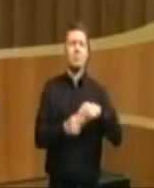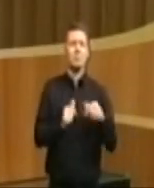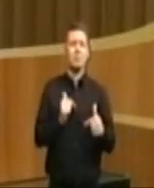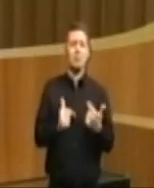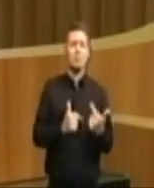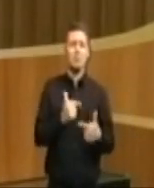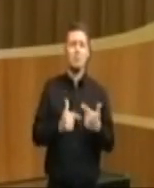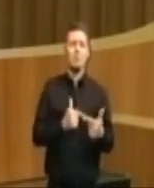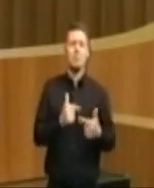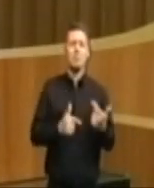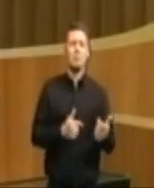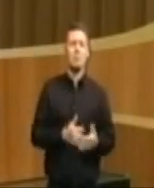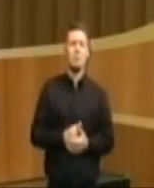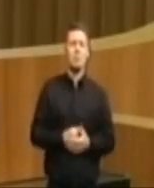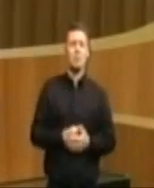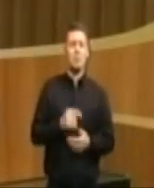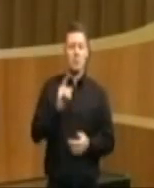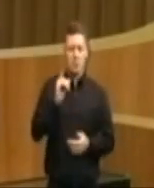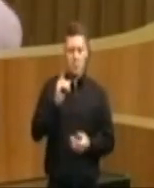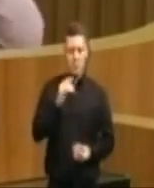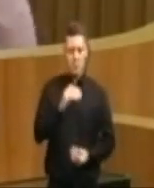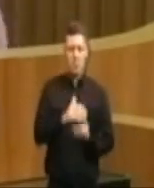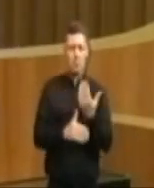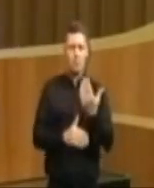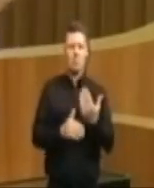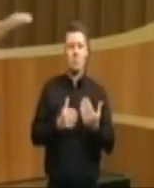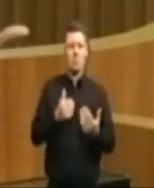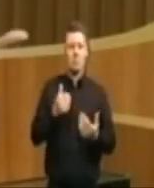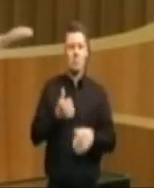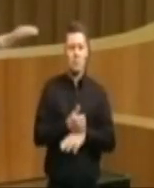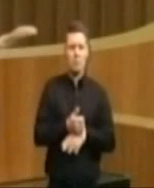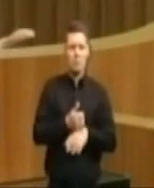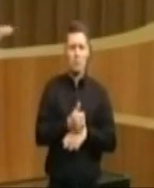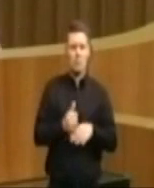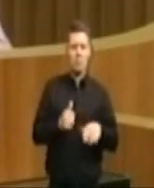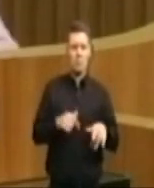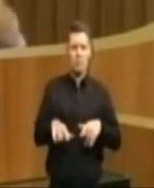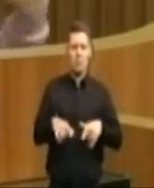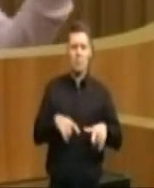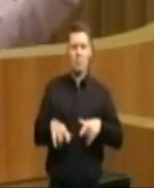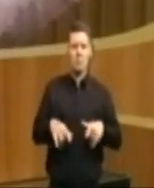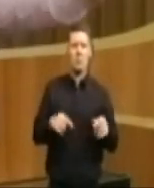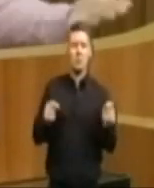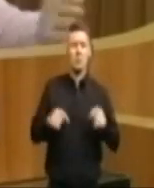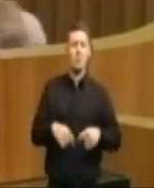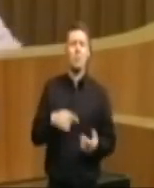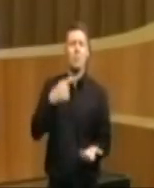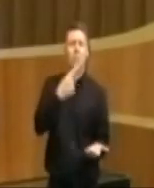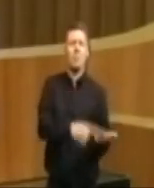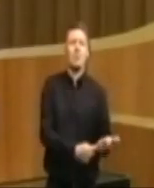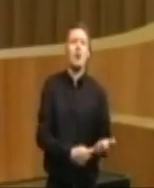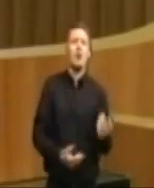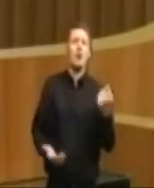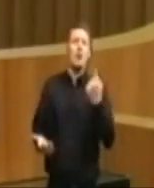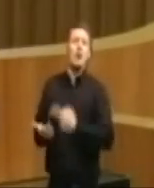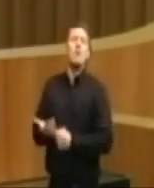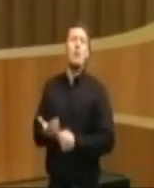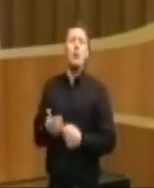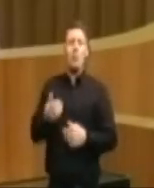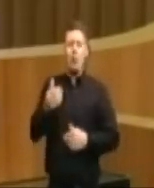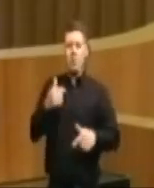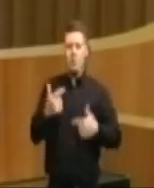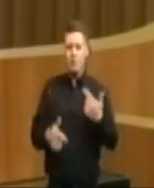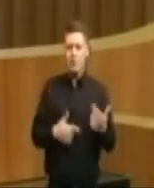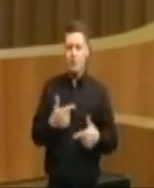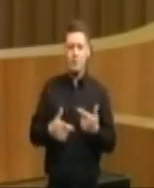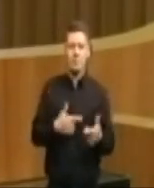Estamos dizendo isso. Criar uma equipe de profissionais pode ser... Quais são as negociações que vão ser feitas para que esses profissionais ele faça